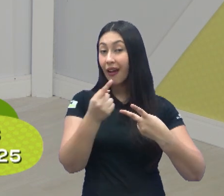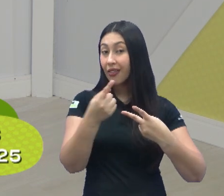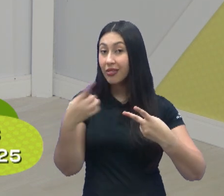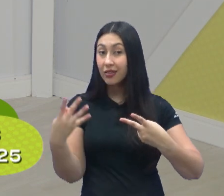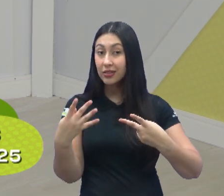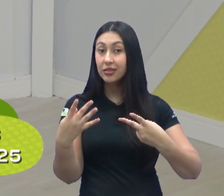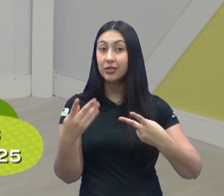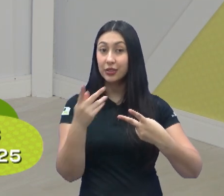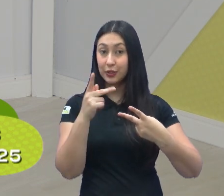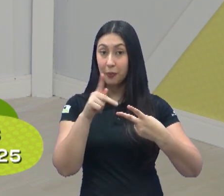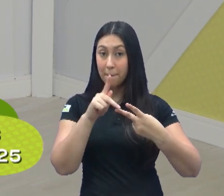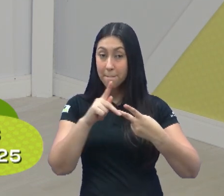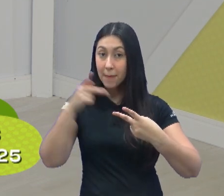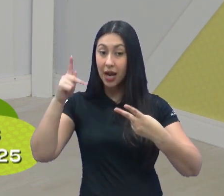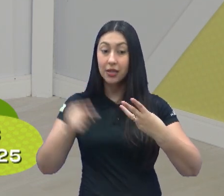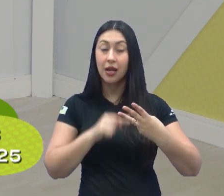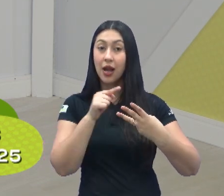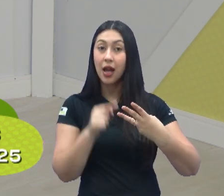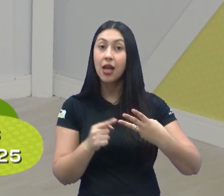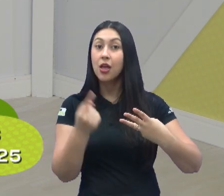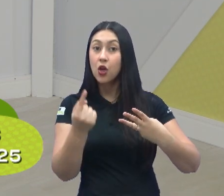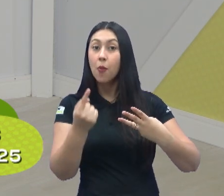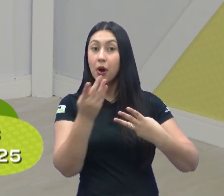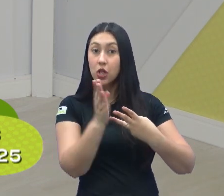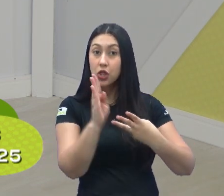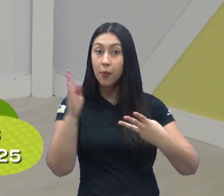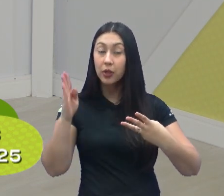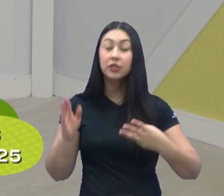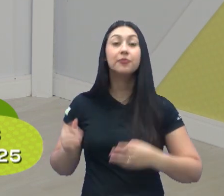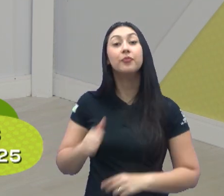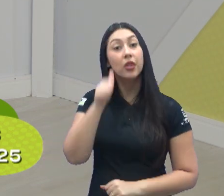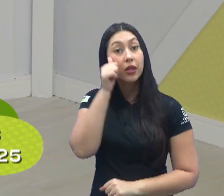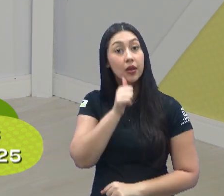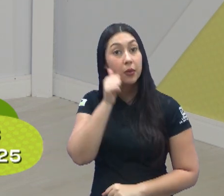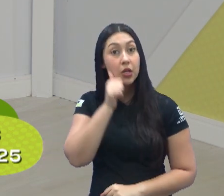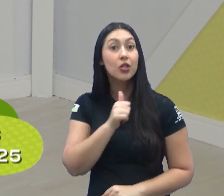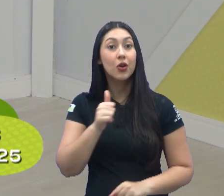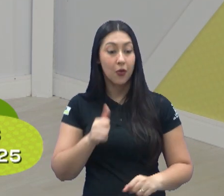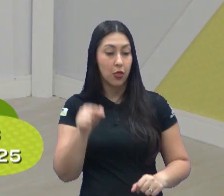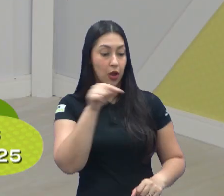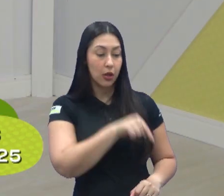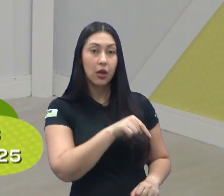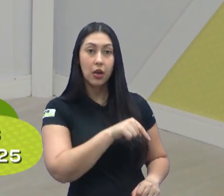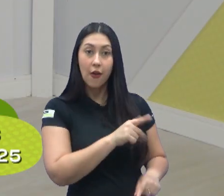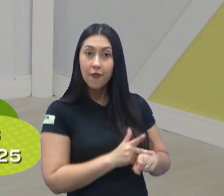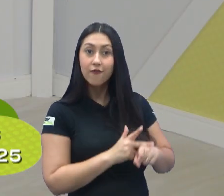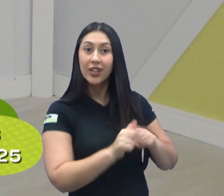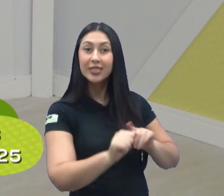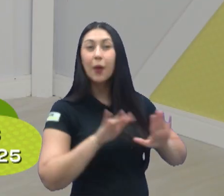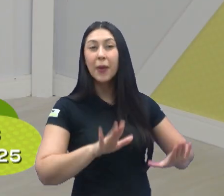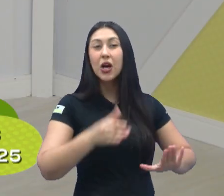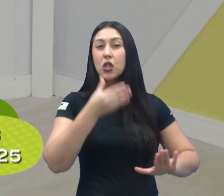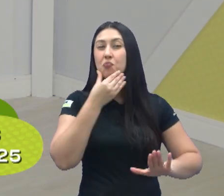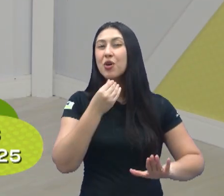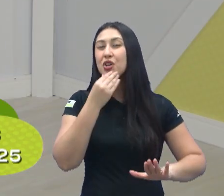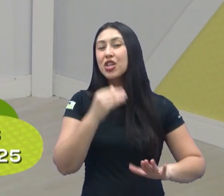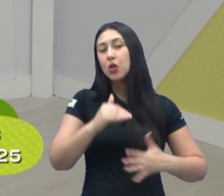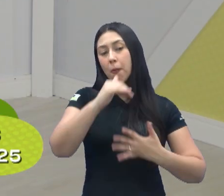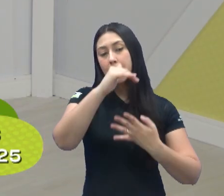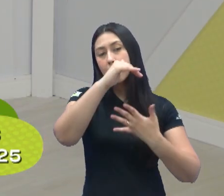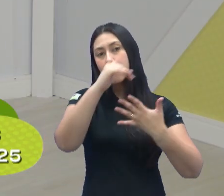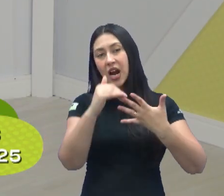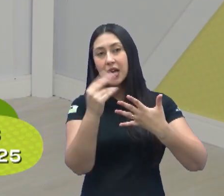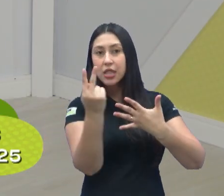de bronze. Na segunda fase, a final, o feminino conquistou novamente o título e o masculino terminou com o vice. No